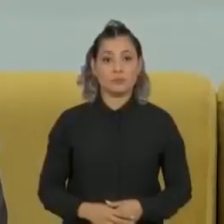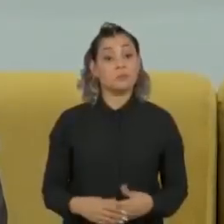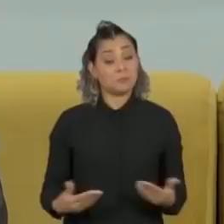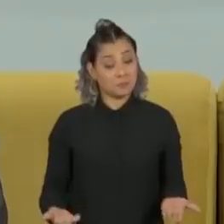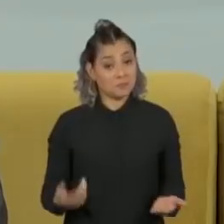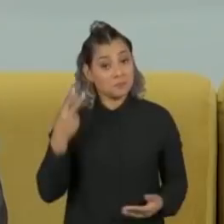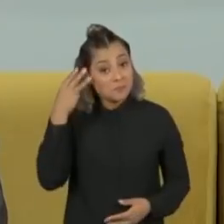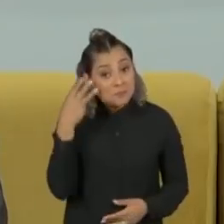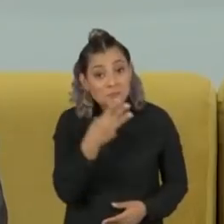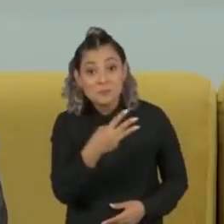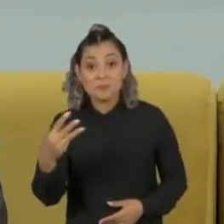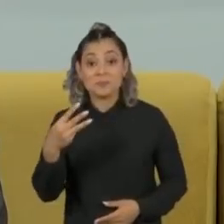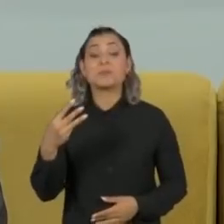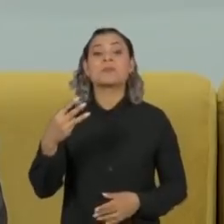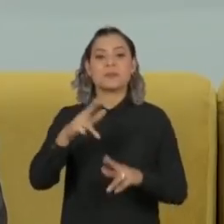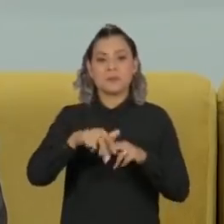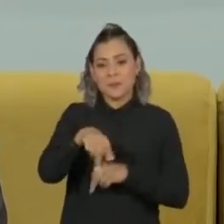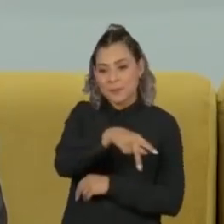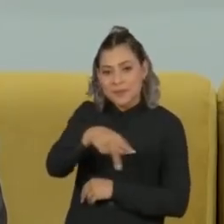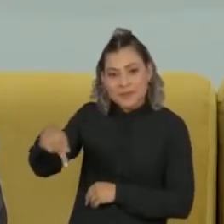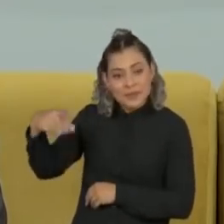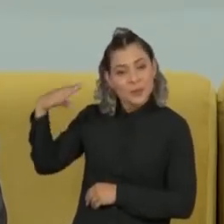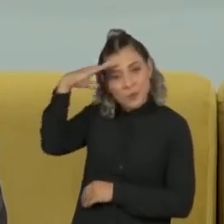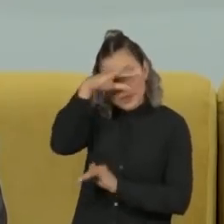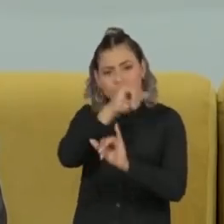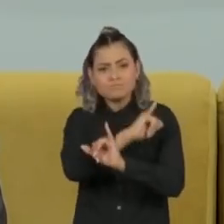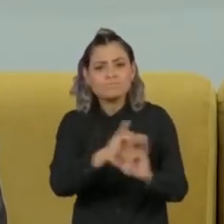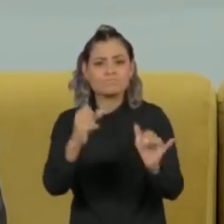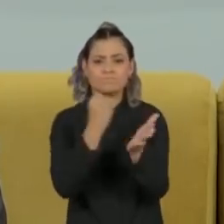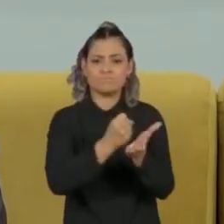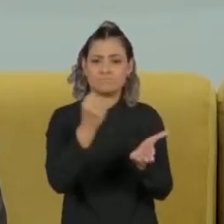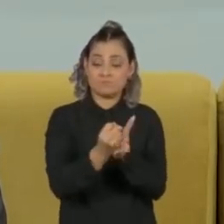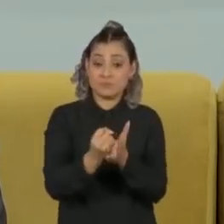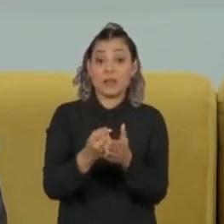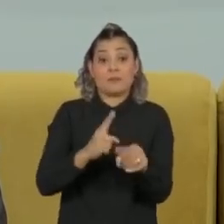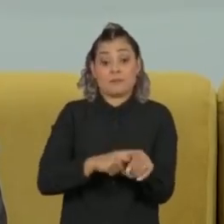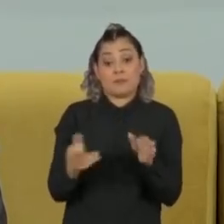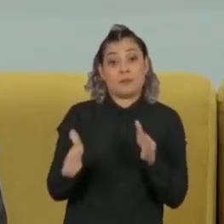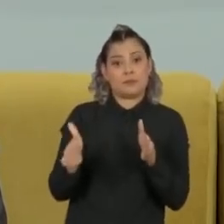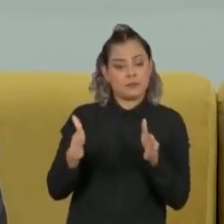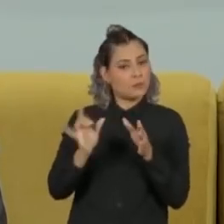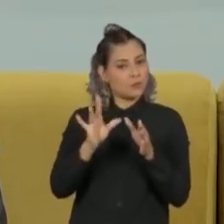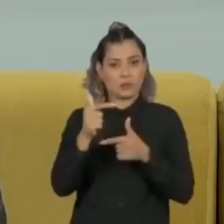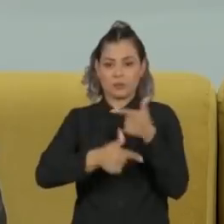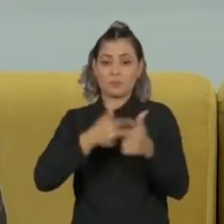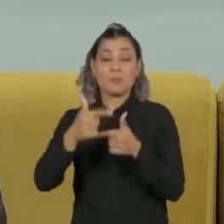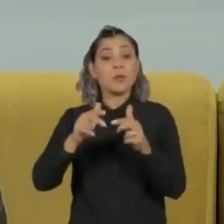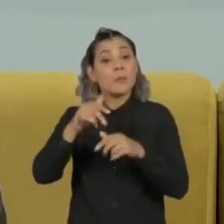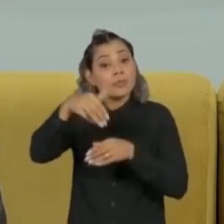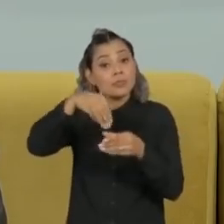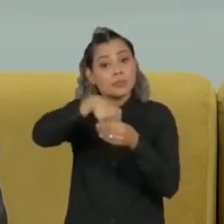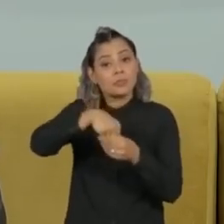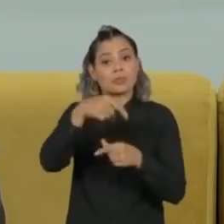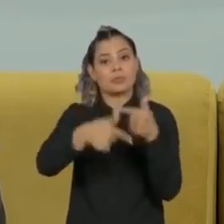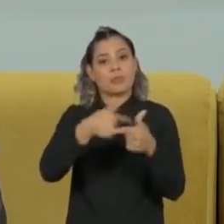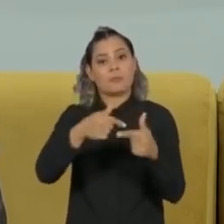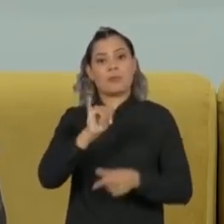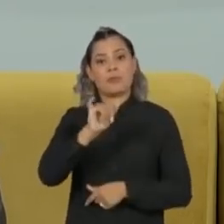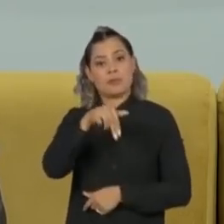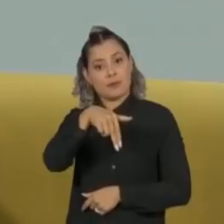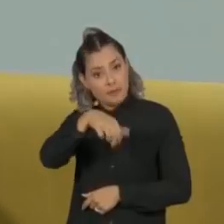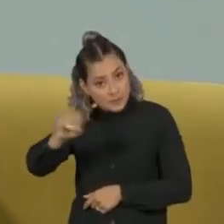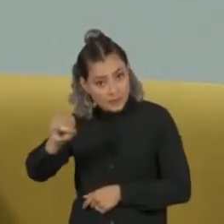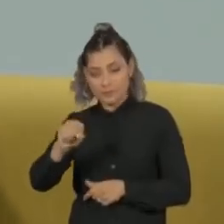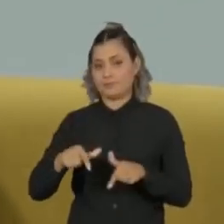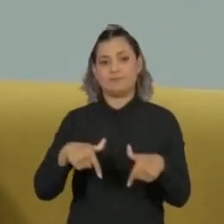Três semanas depois do presidente Jair Bolsonaro anunciar a contratação de temporários para acabar com a fila do INSS, nada foi